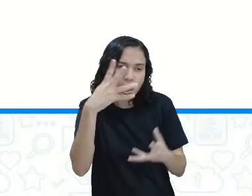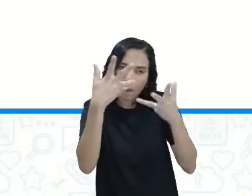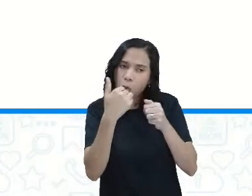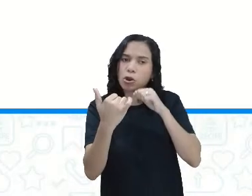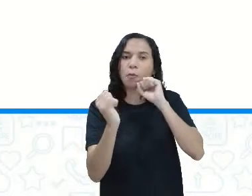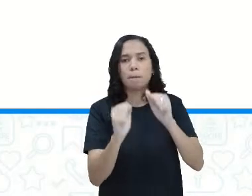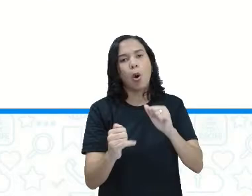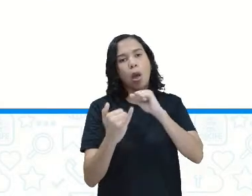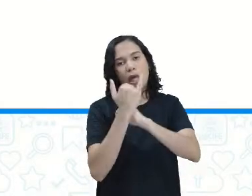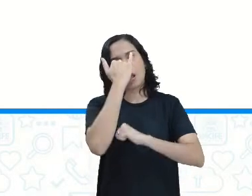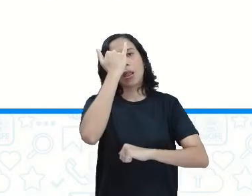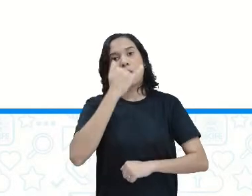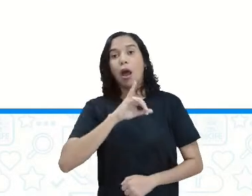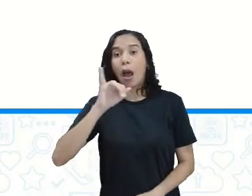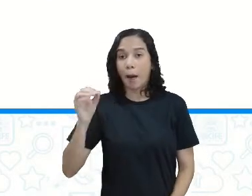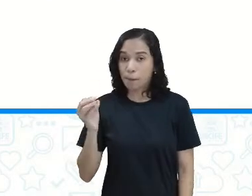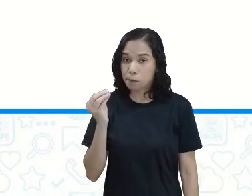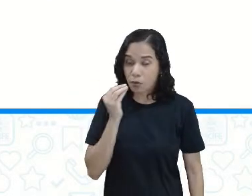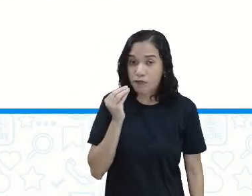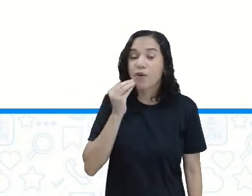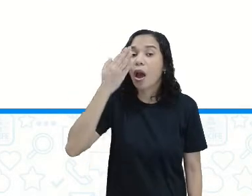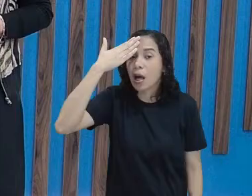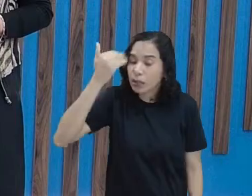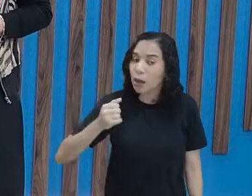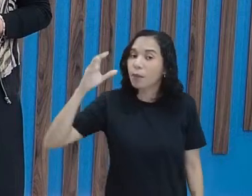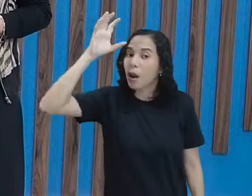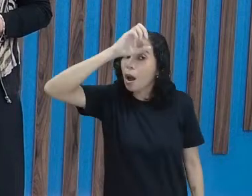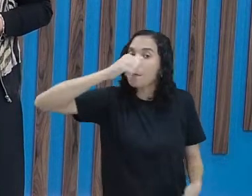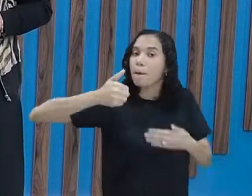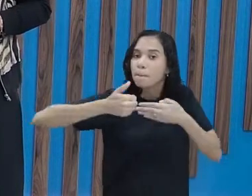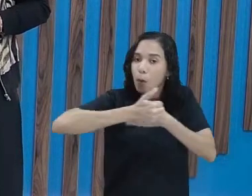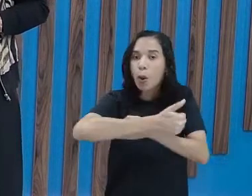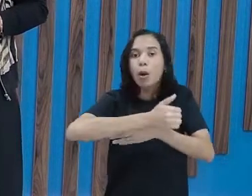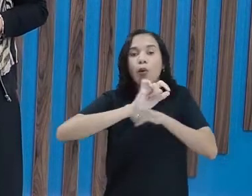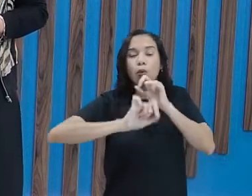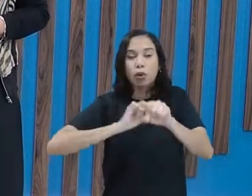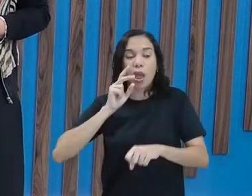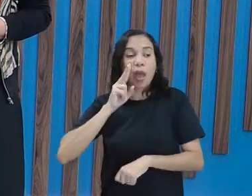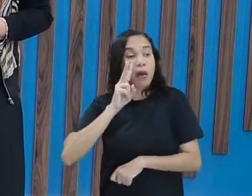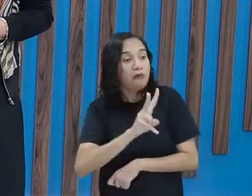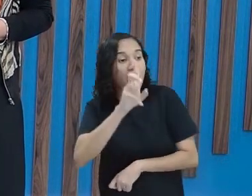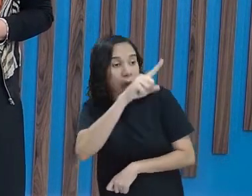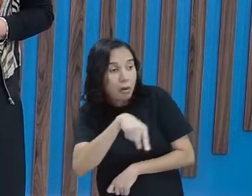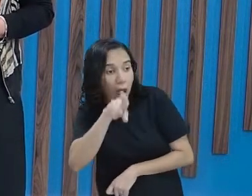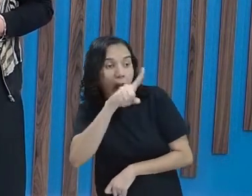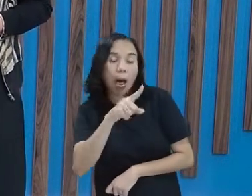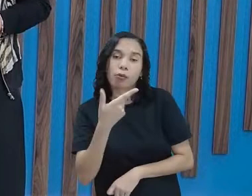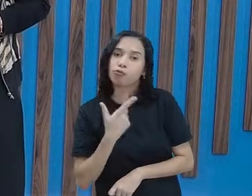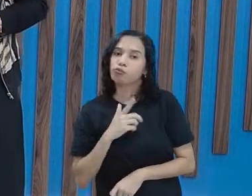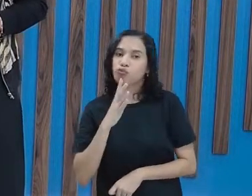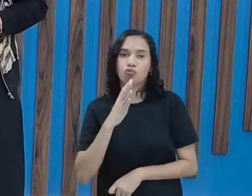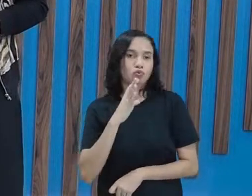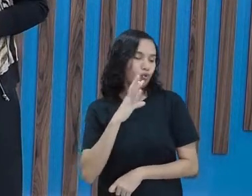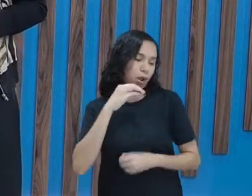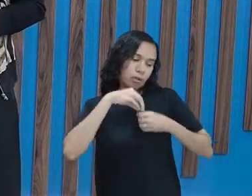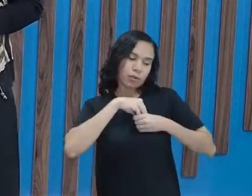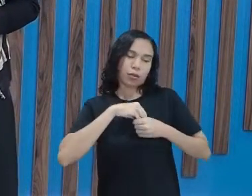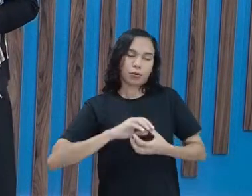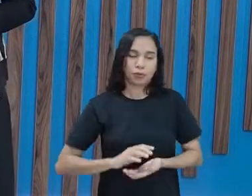enganam. Aproveita, pois, a lição e fica sabendo que quem vê cara não vê